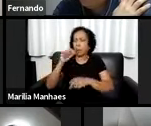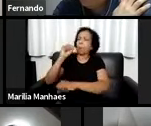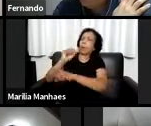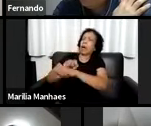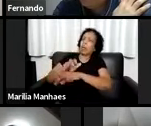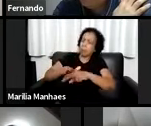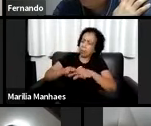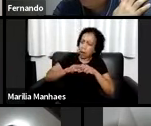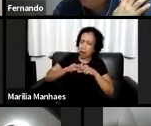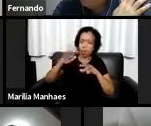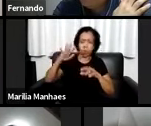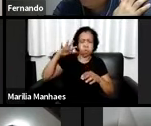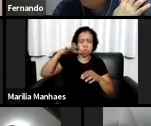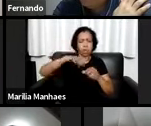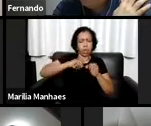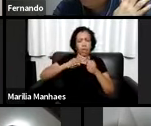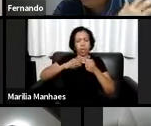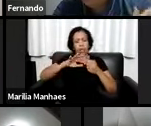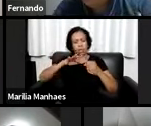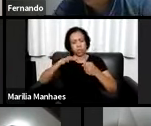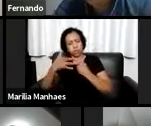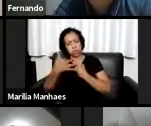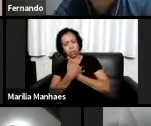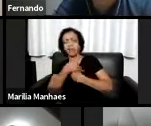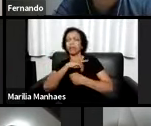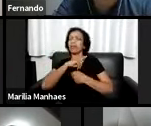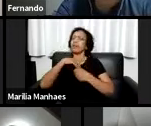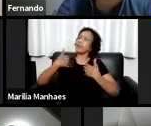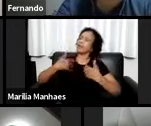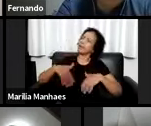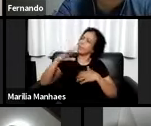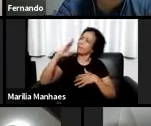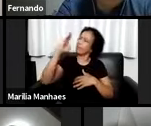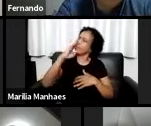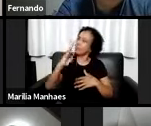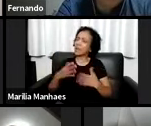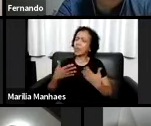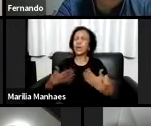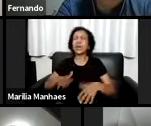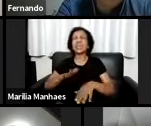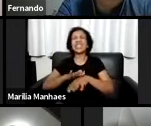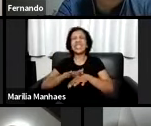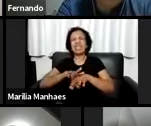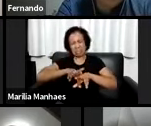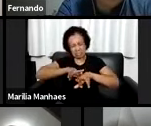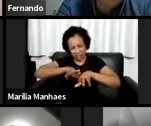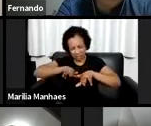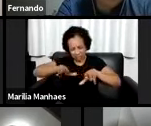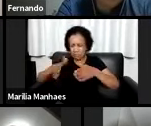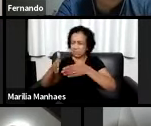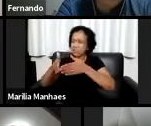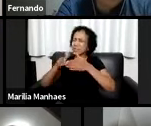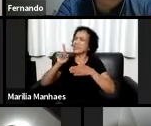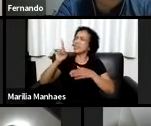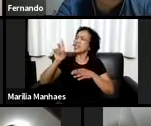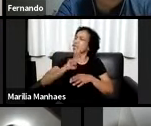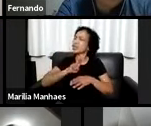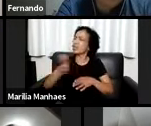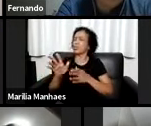Há outras enfermidades no Brasil e nós pedimos, Pai, em nome de Jesus, a tua misericórdia.